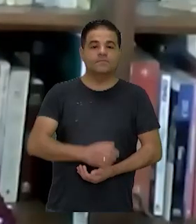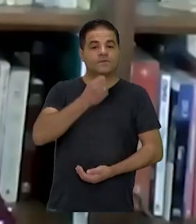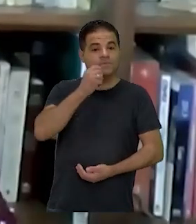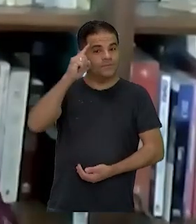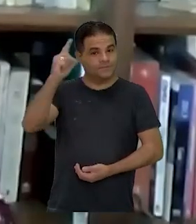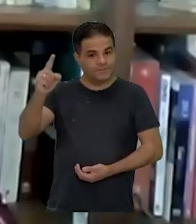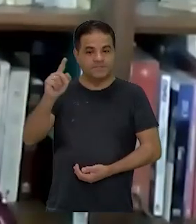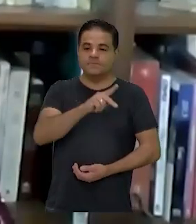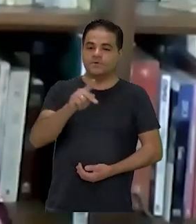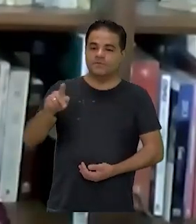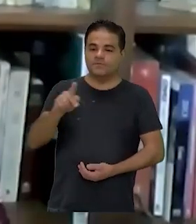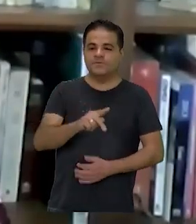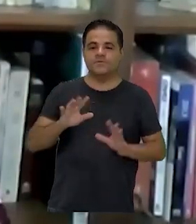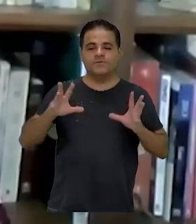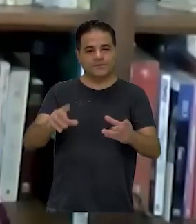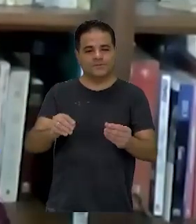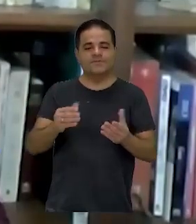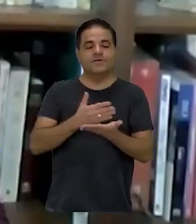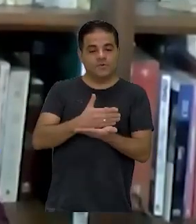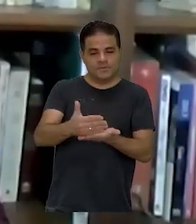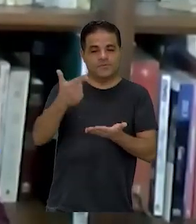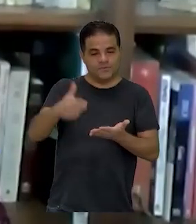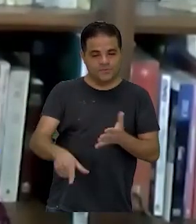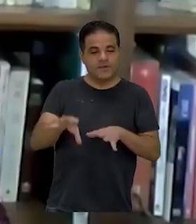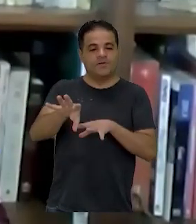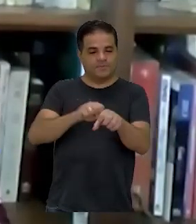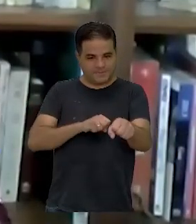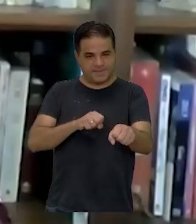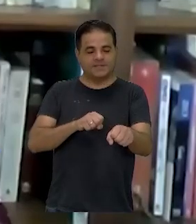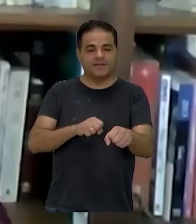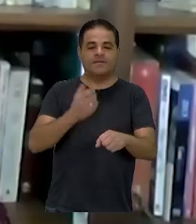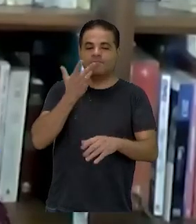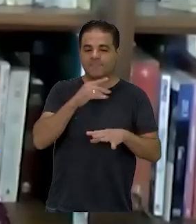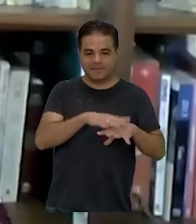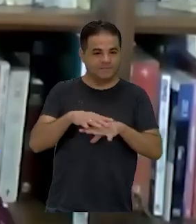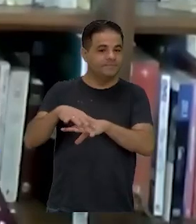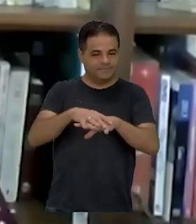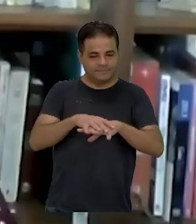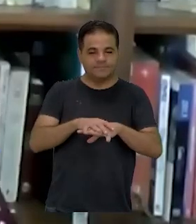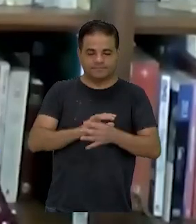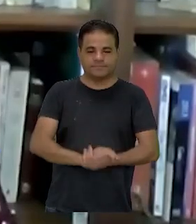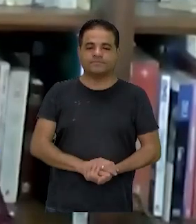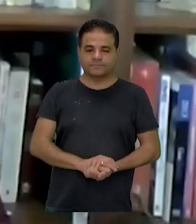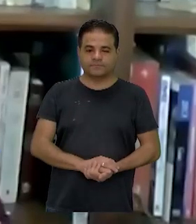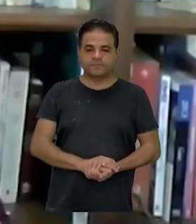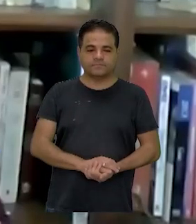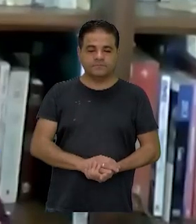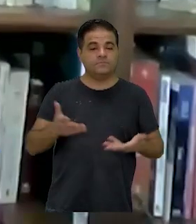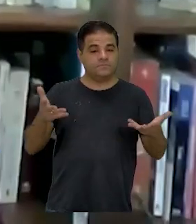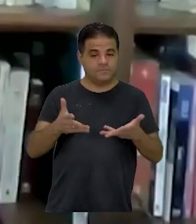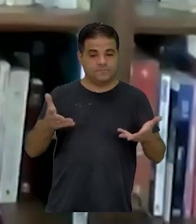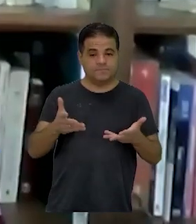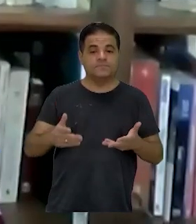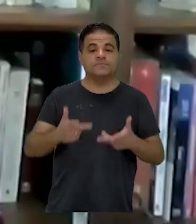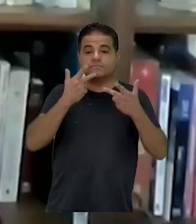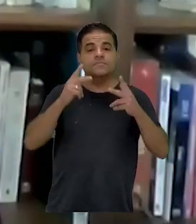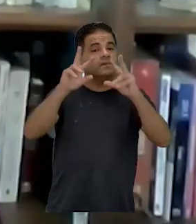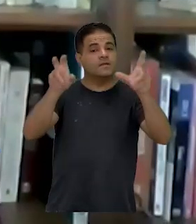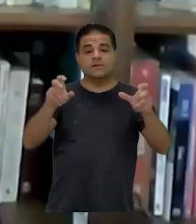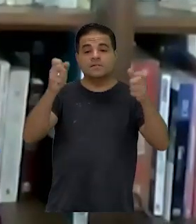Bom dia, professores. Estamos começando mais uma formação de matemática. Hoje nós vamos